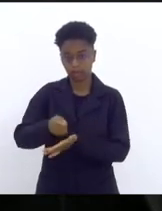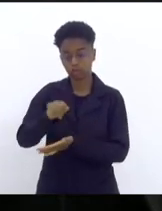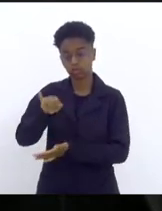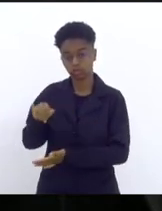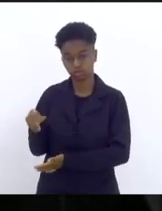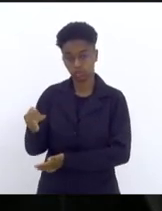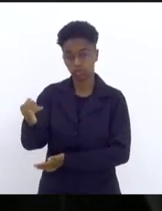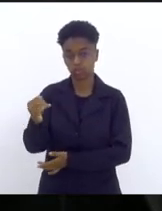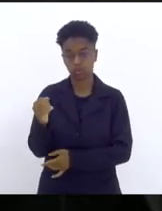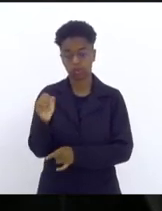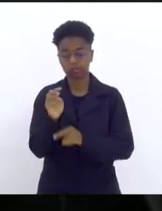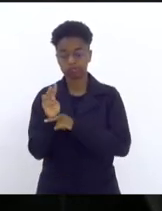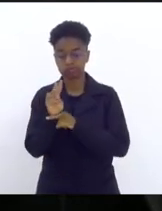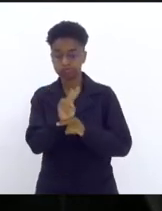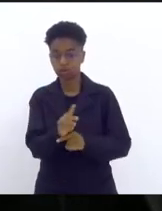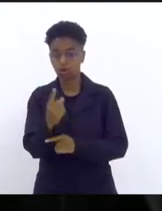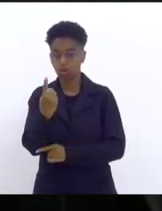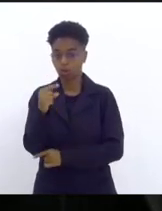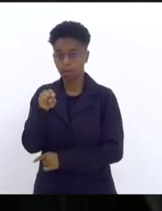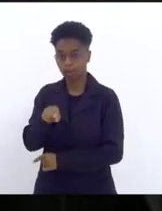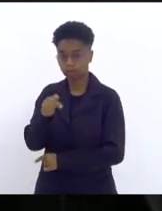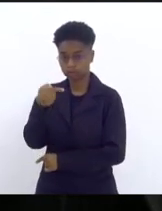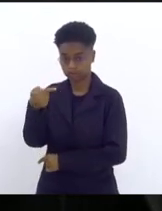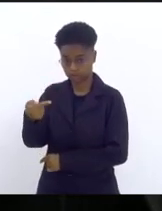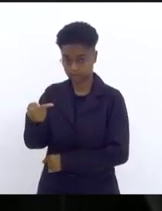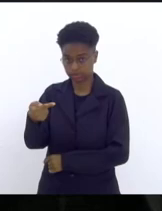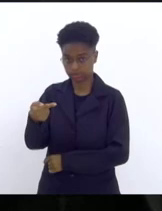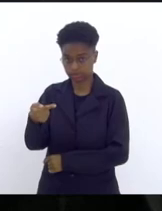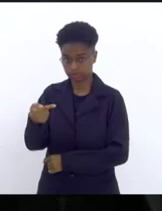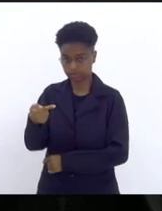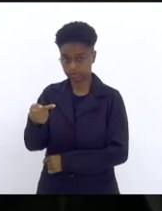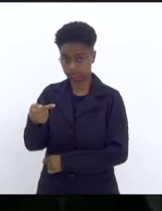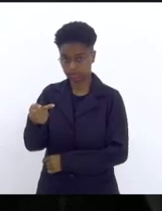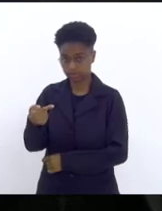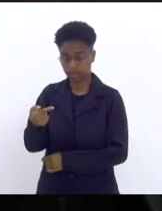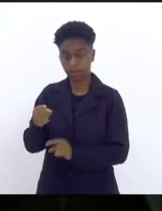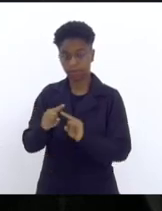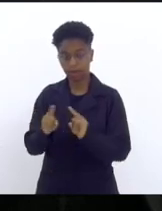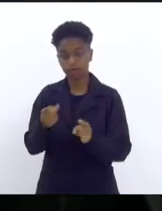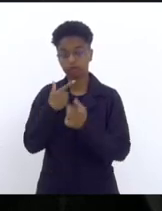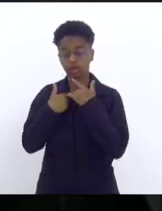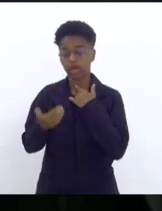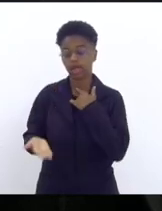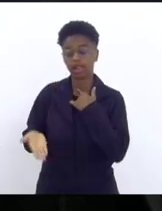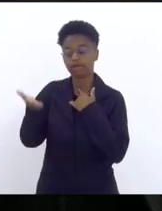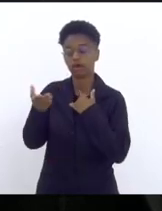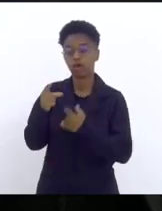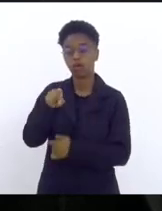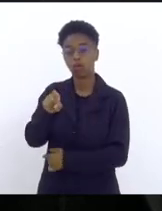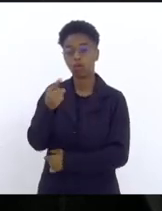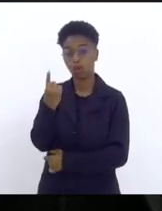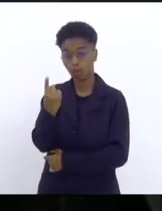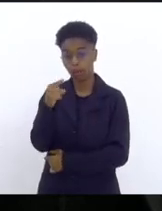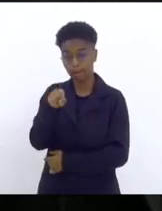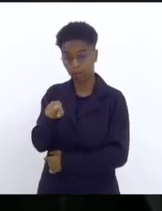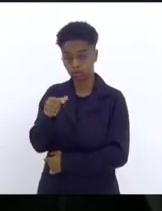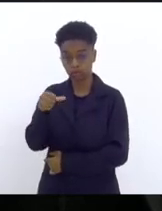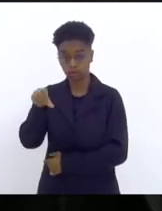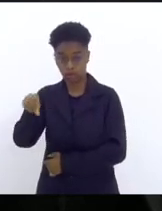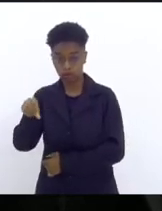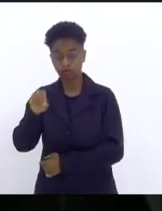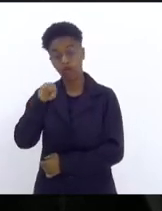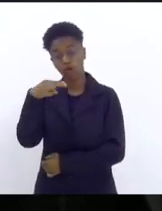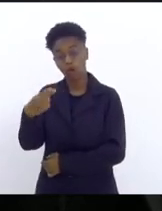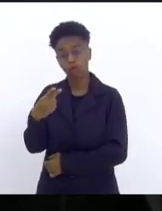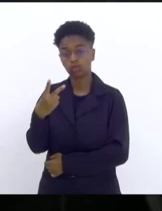consignado de 1.7 e eleva-la para um ponto 9 ou dois